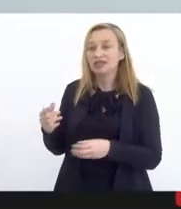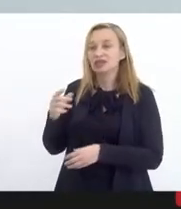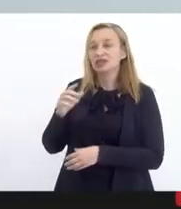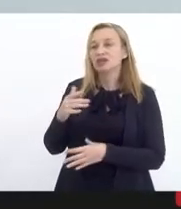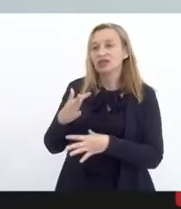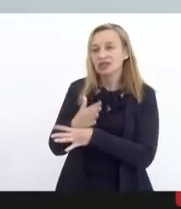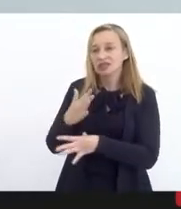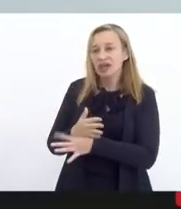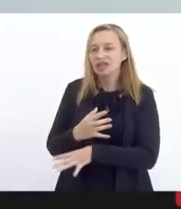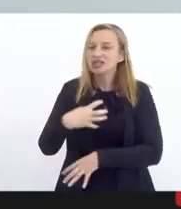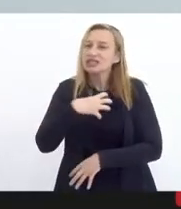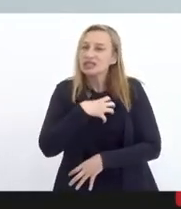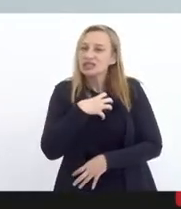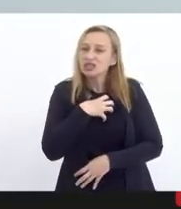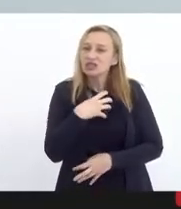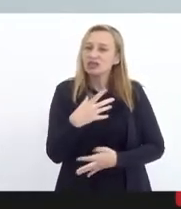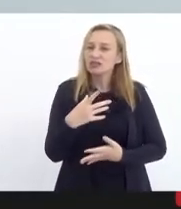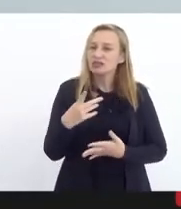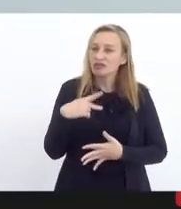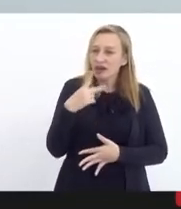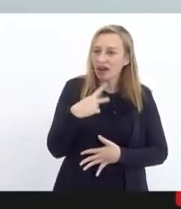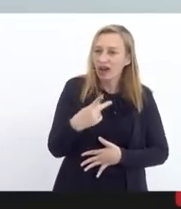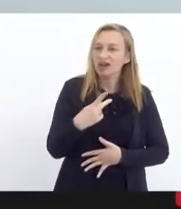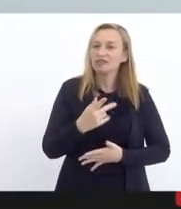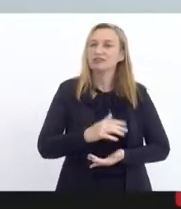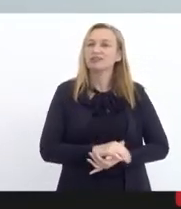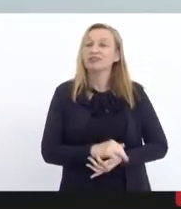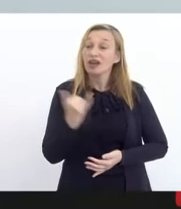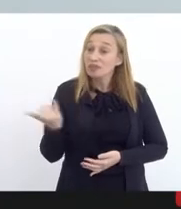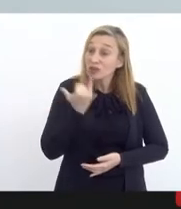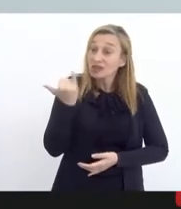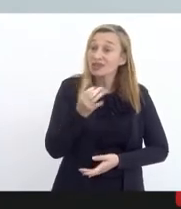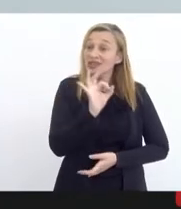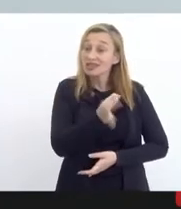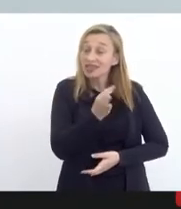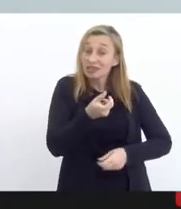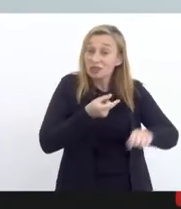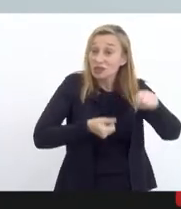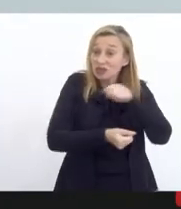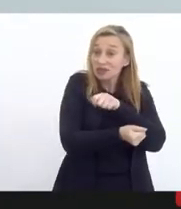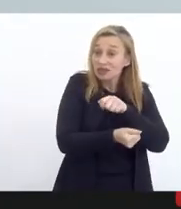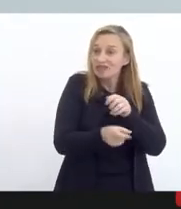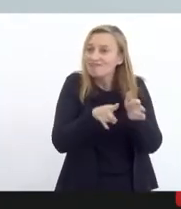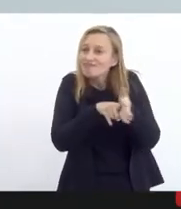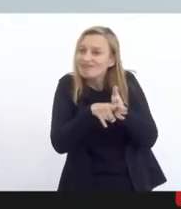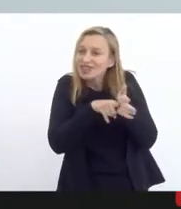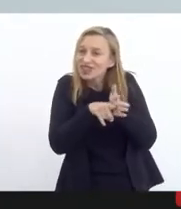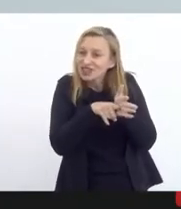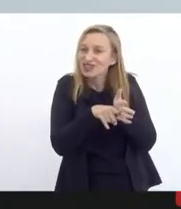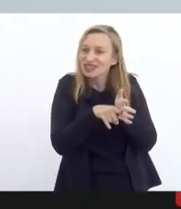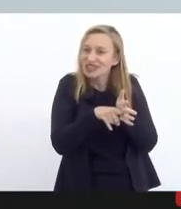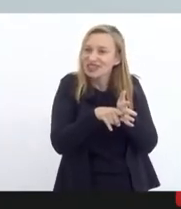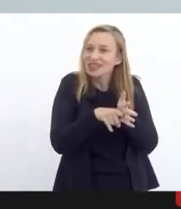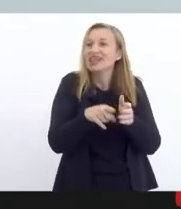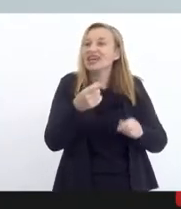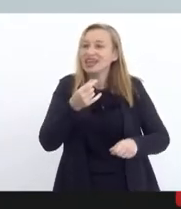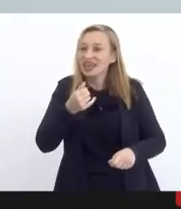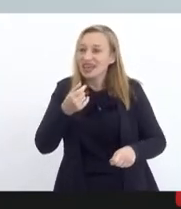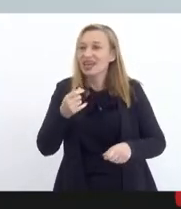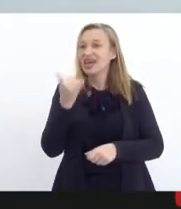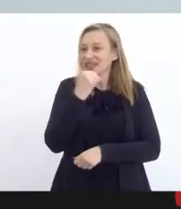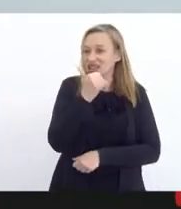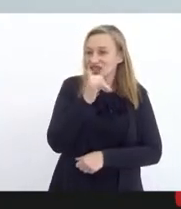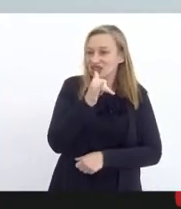nesse sentido, eu venho hoje trazer a relevância realmente do investimento em pesquisa em energias renováveis aqui na